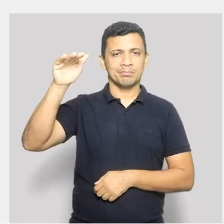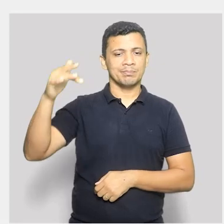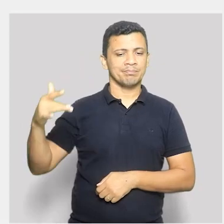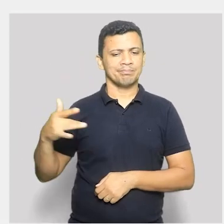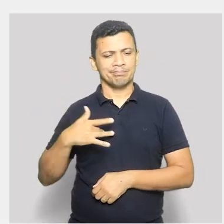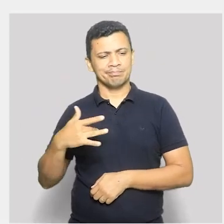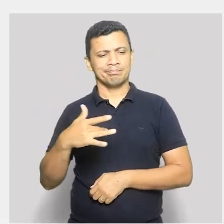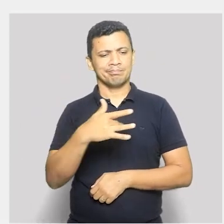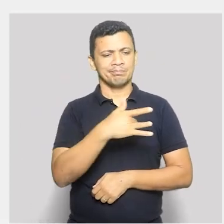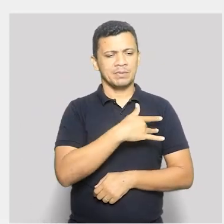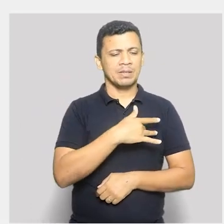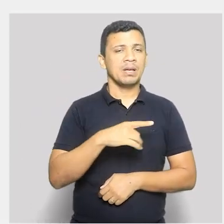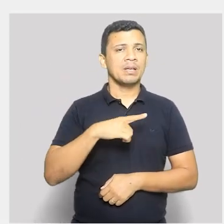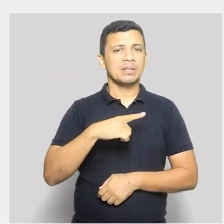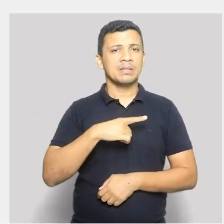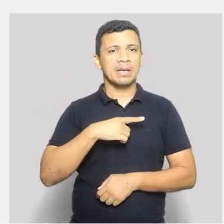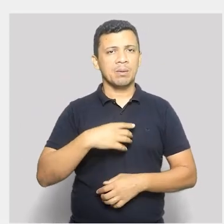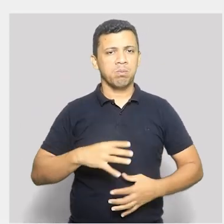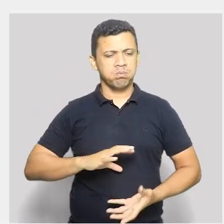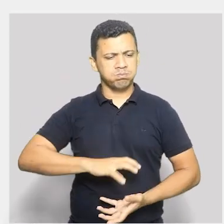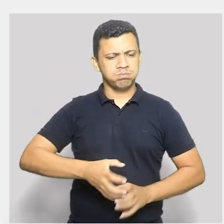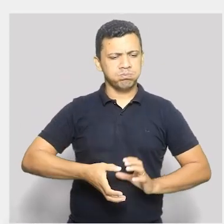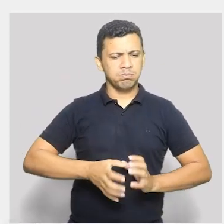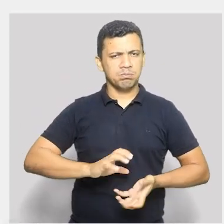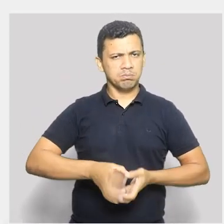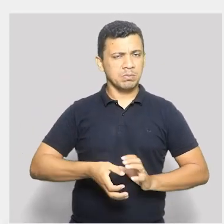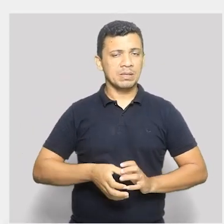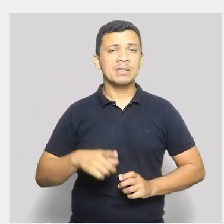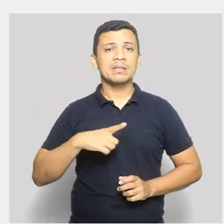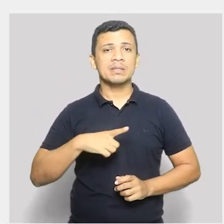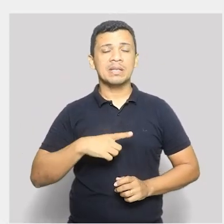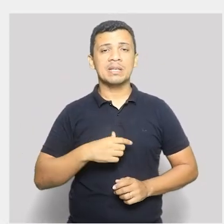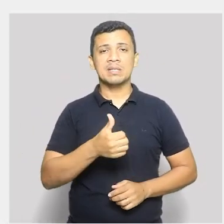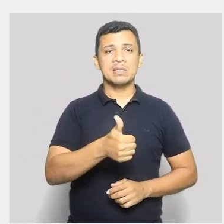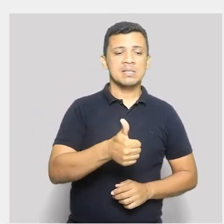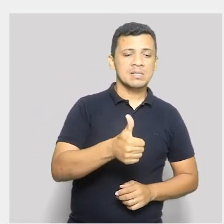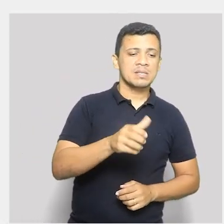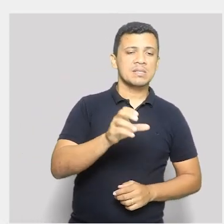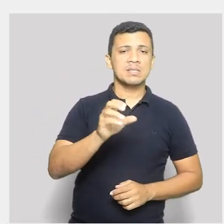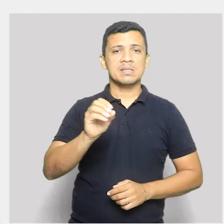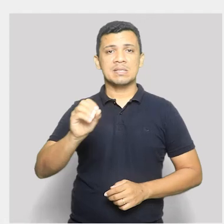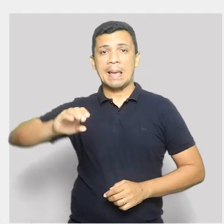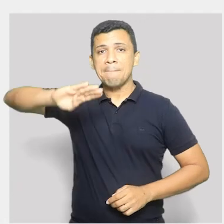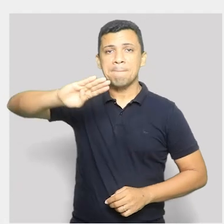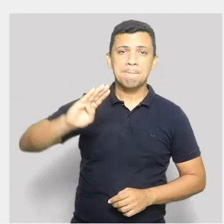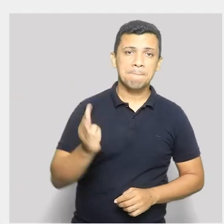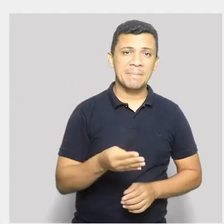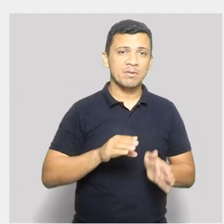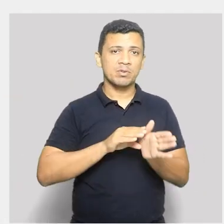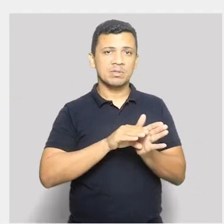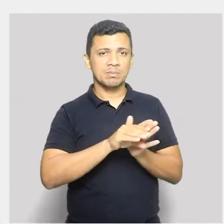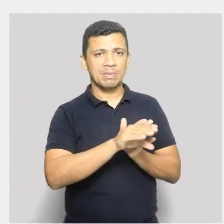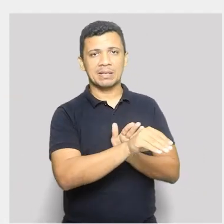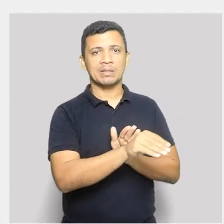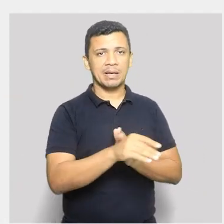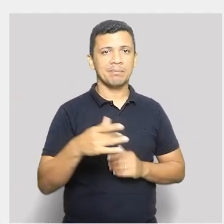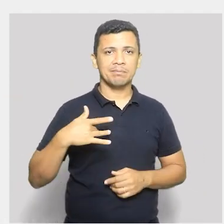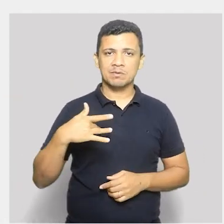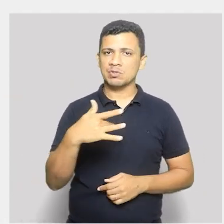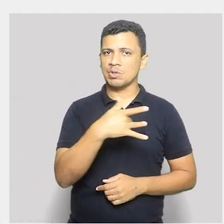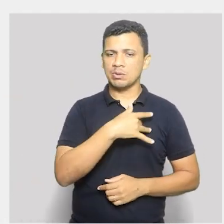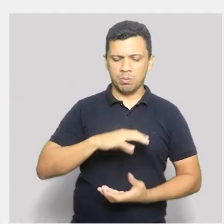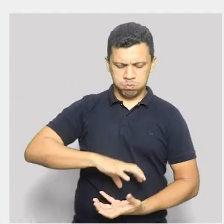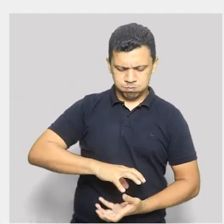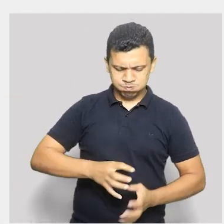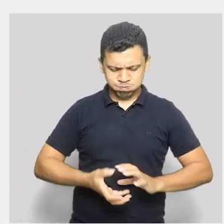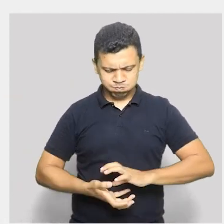ele corresponde em termos de 100 bilhões de bactérias. Ele tem aí, né, a possibilidade de 100 bilhões de bactérias. Olha a pergunta, gente, a